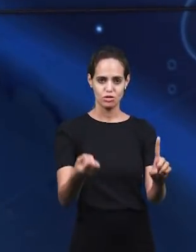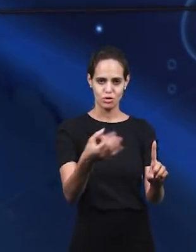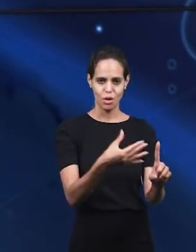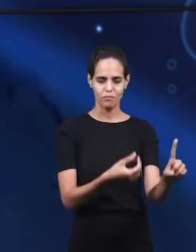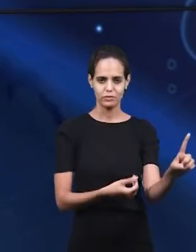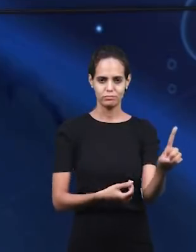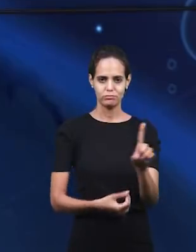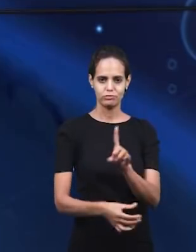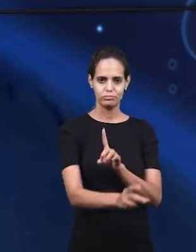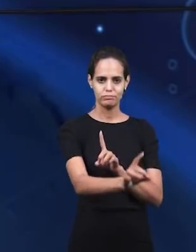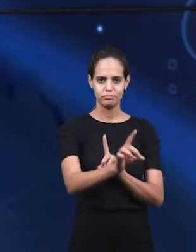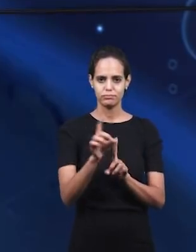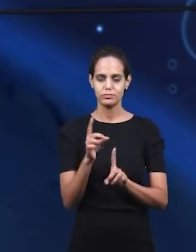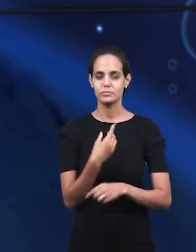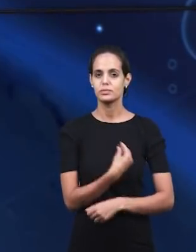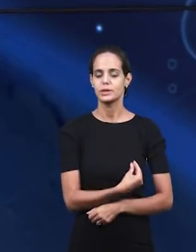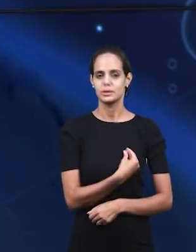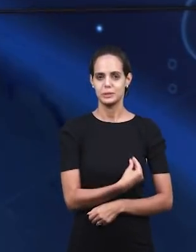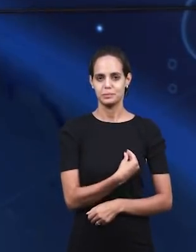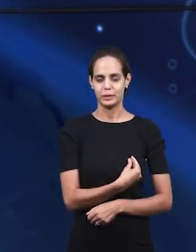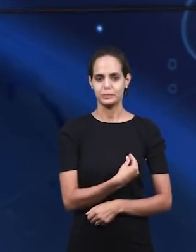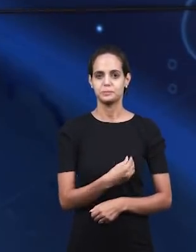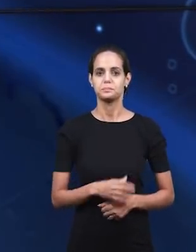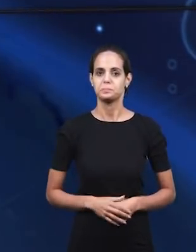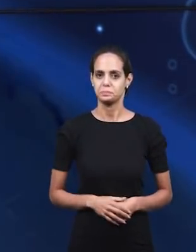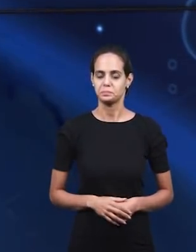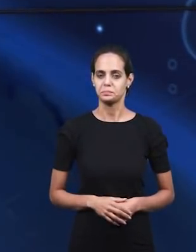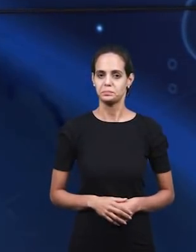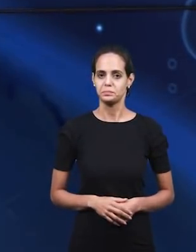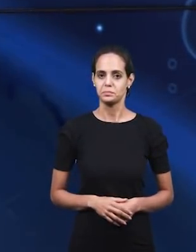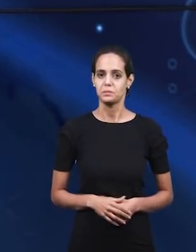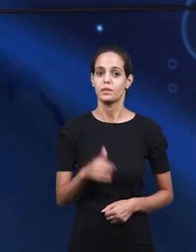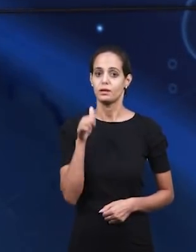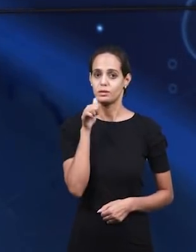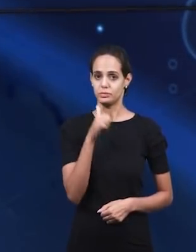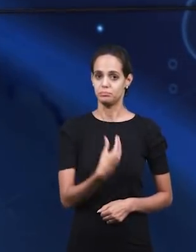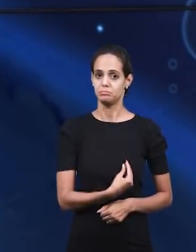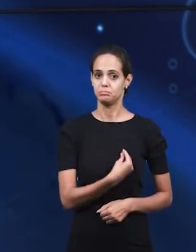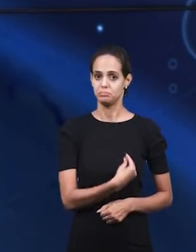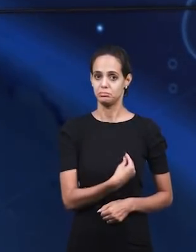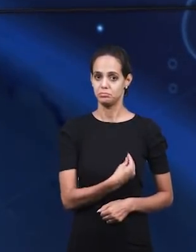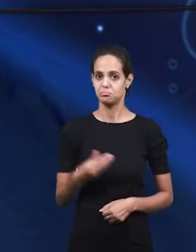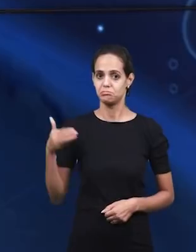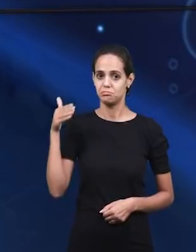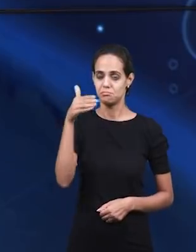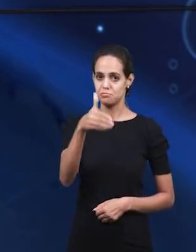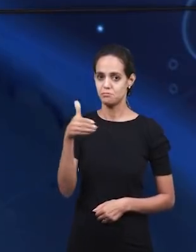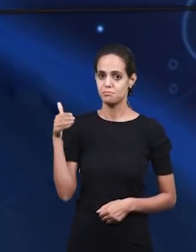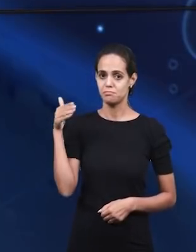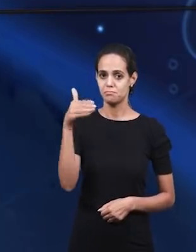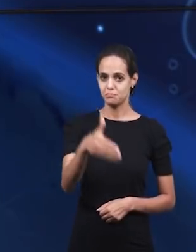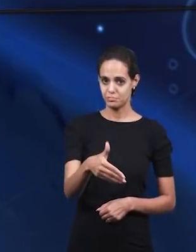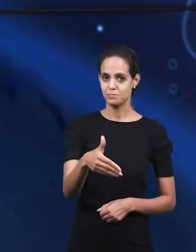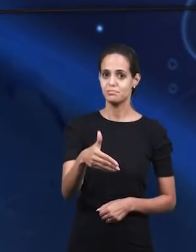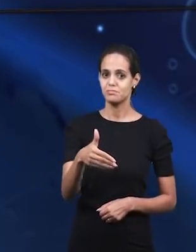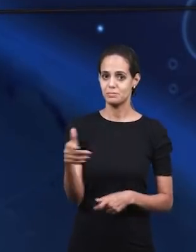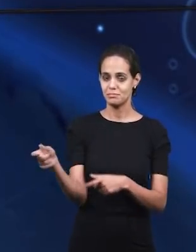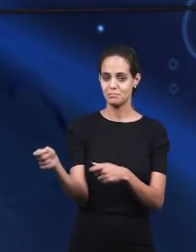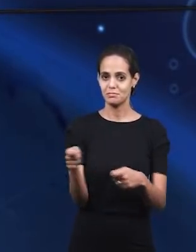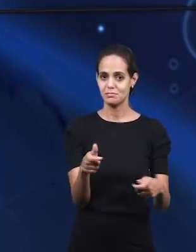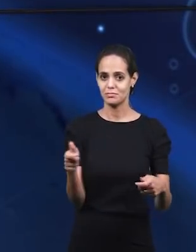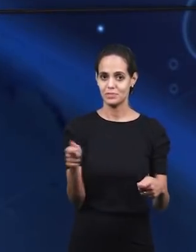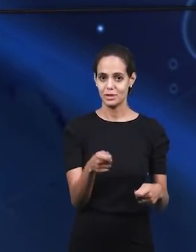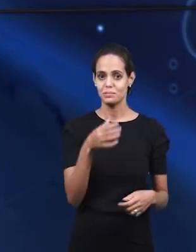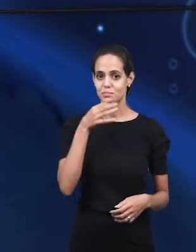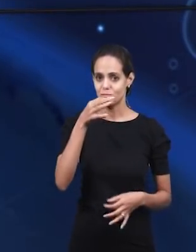também participando. E elas participam de forma ativa, acrescentando comentários. Que